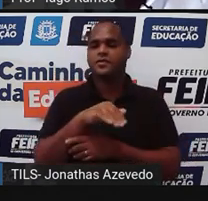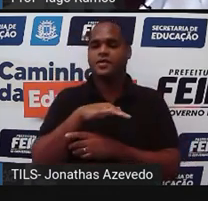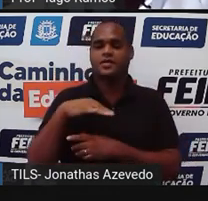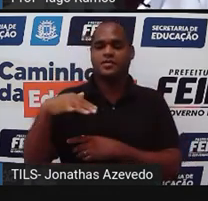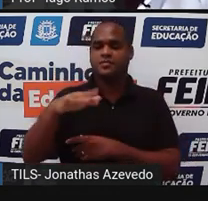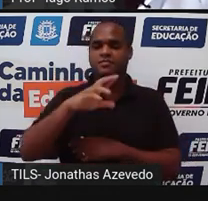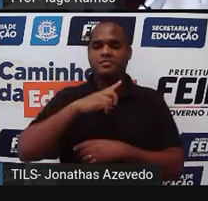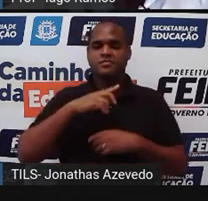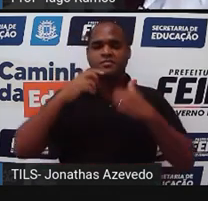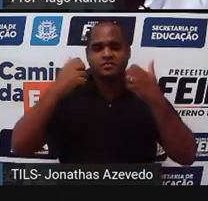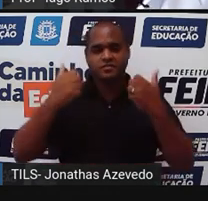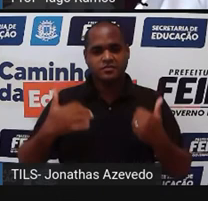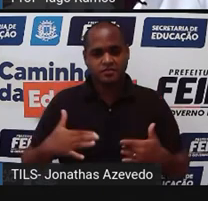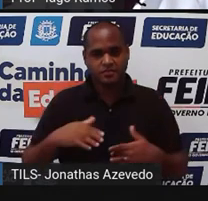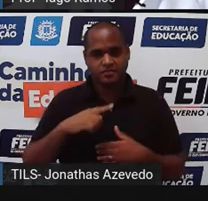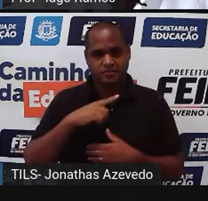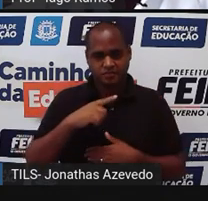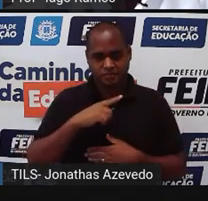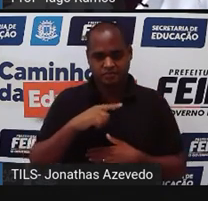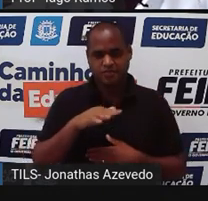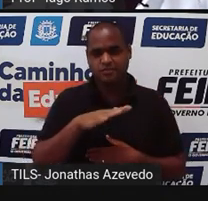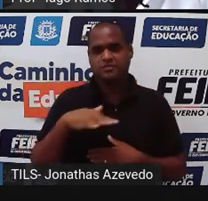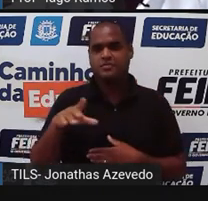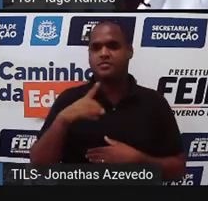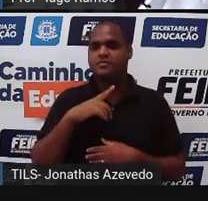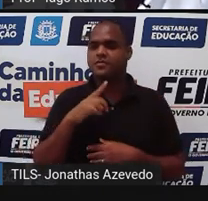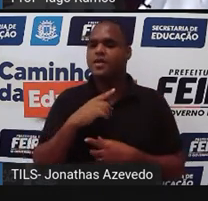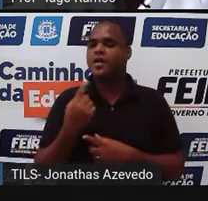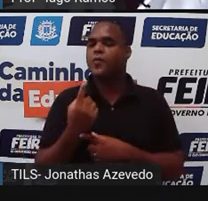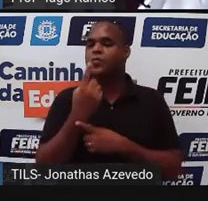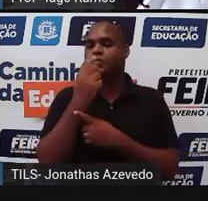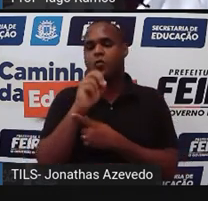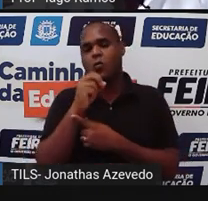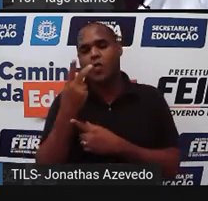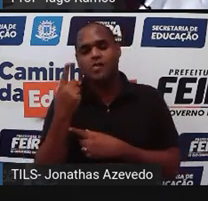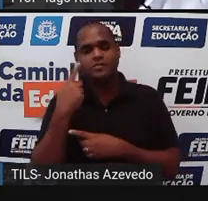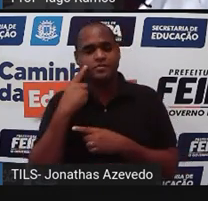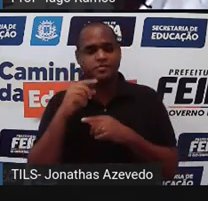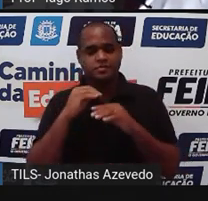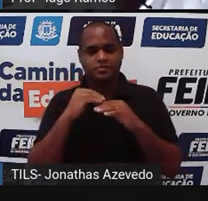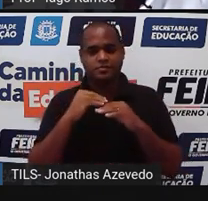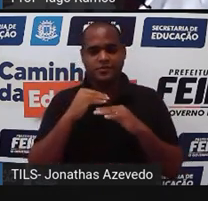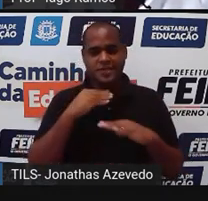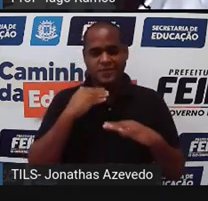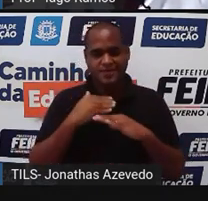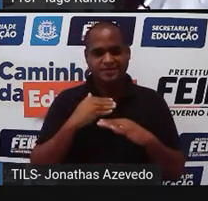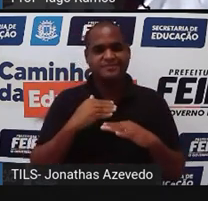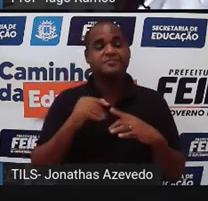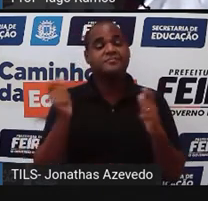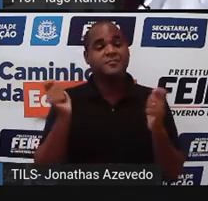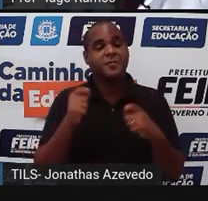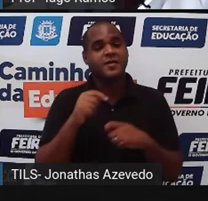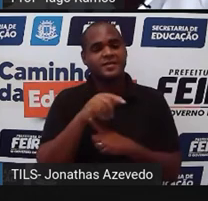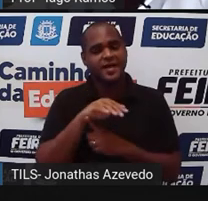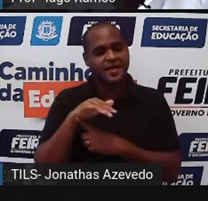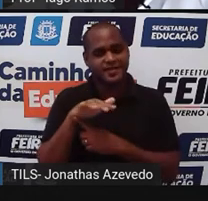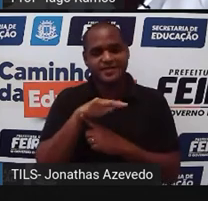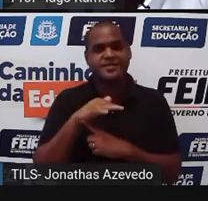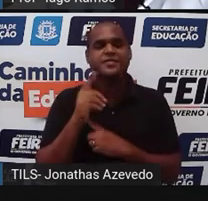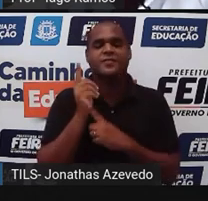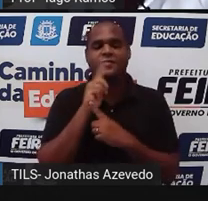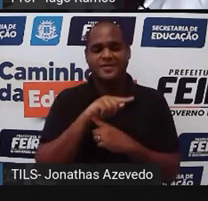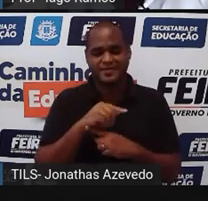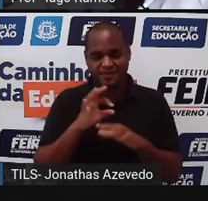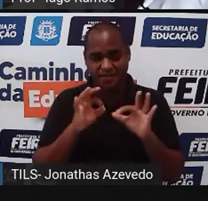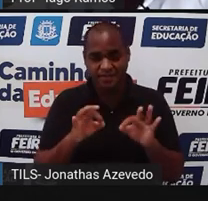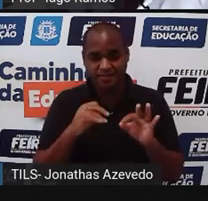do comprimento ou base pela medida da altura ou largura Essa é a forma que a gente Calcular área de triângulo